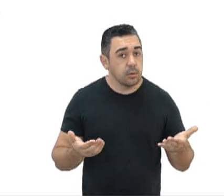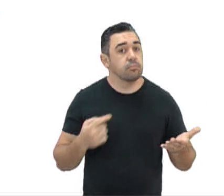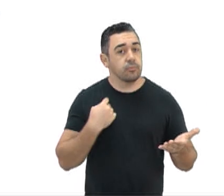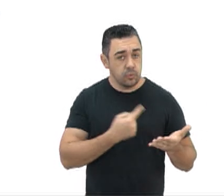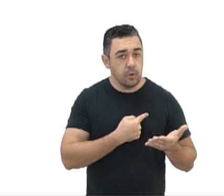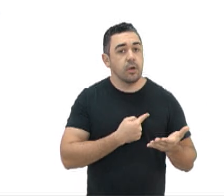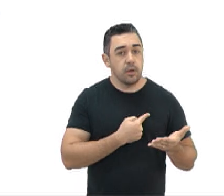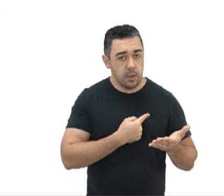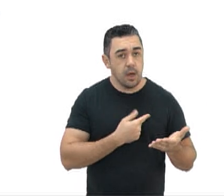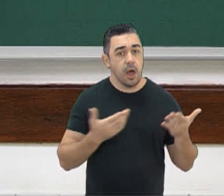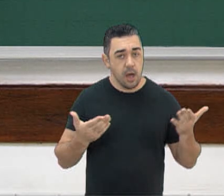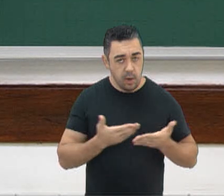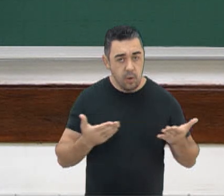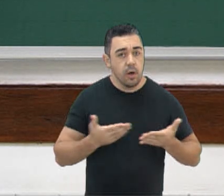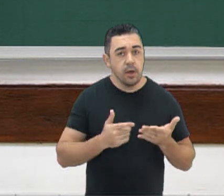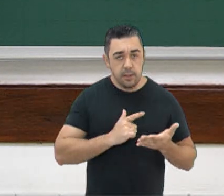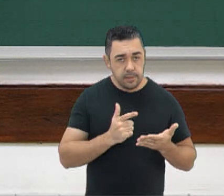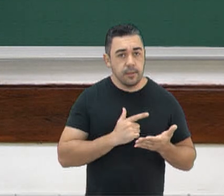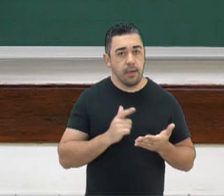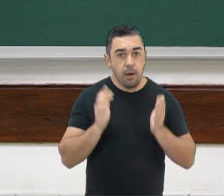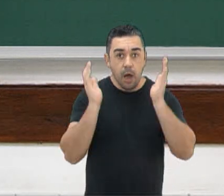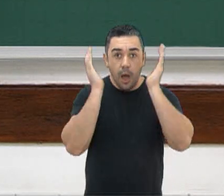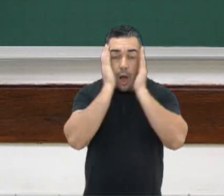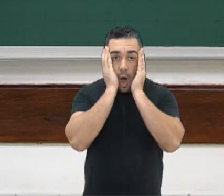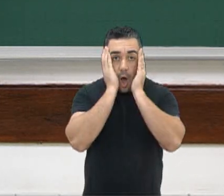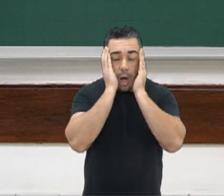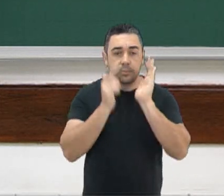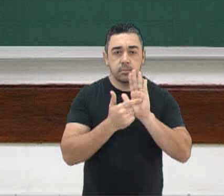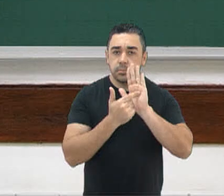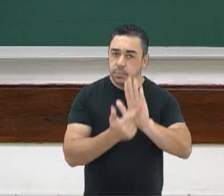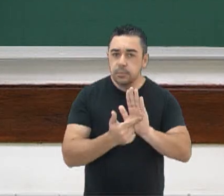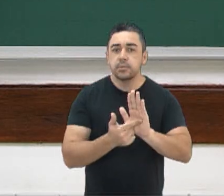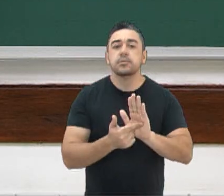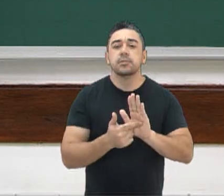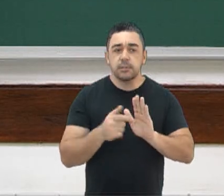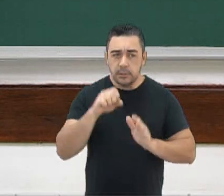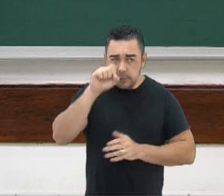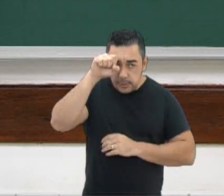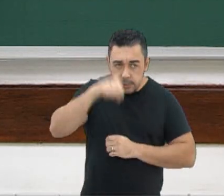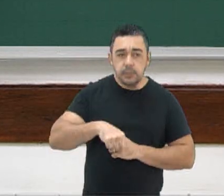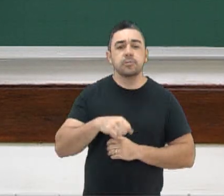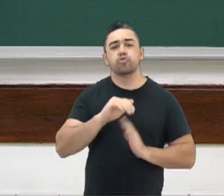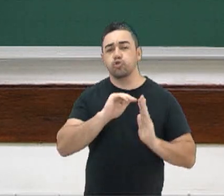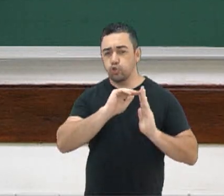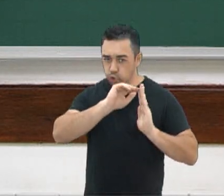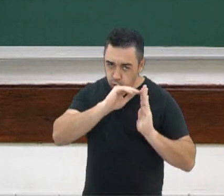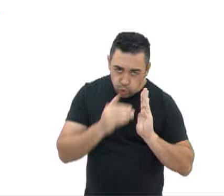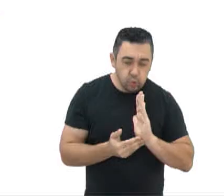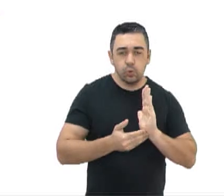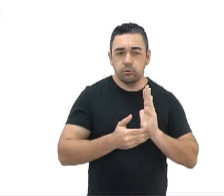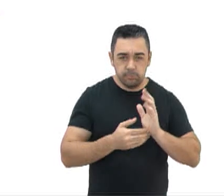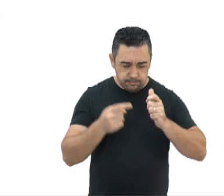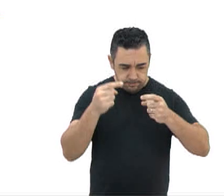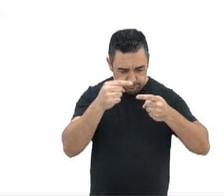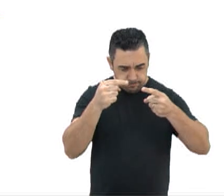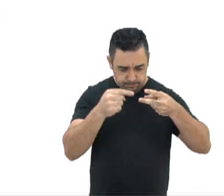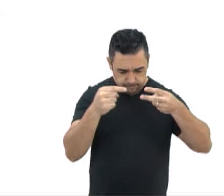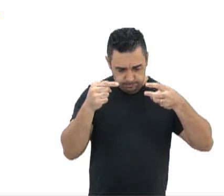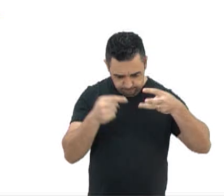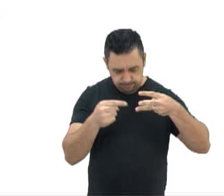nós temos algo bem exagerado. E nós podemos dizer que sim, todas as alternativas